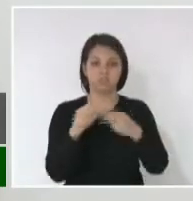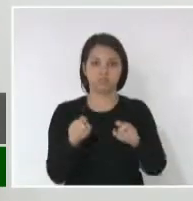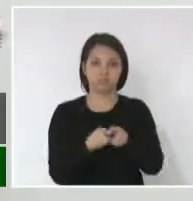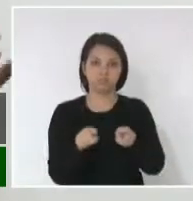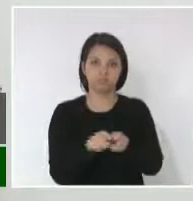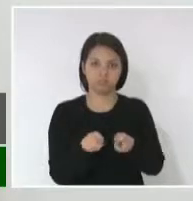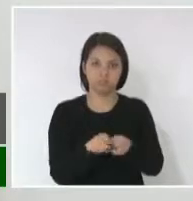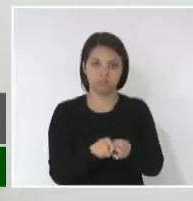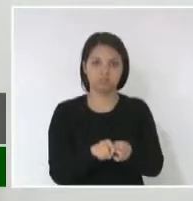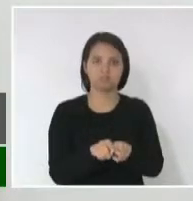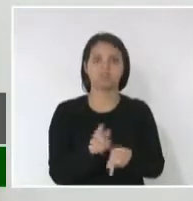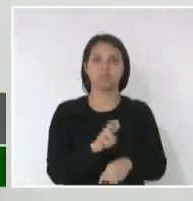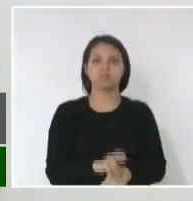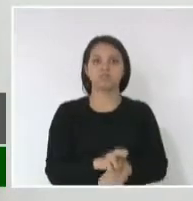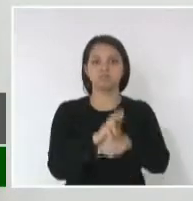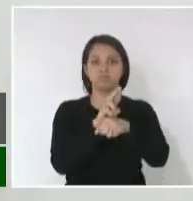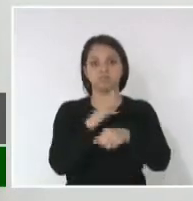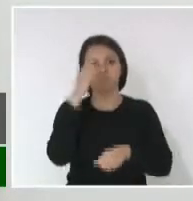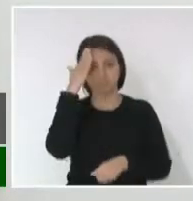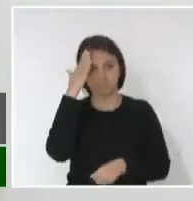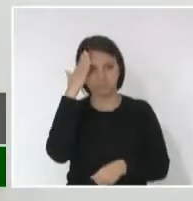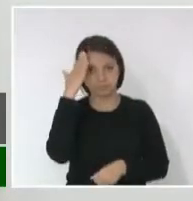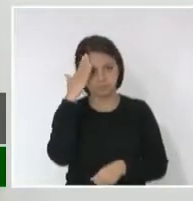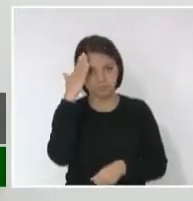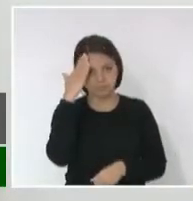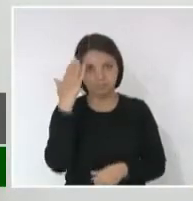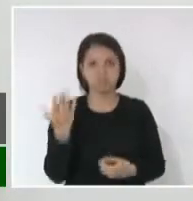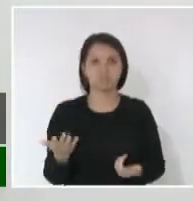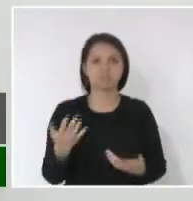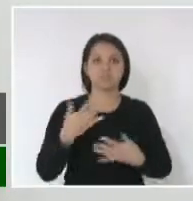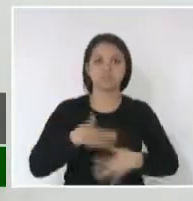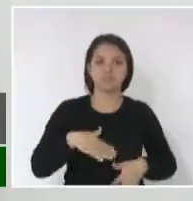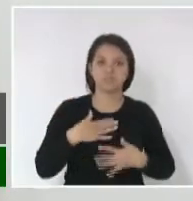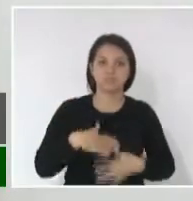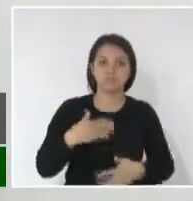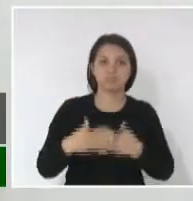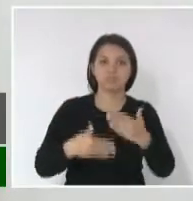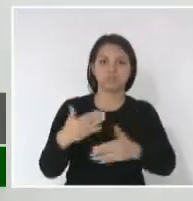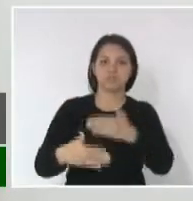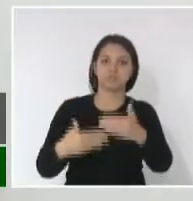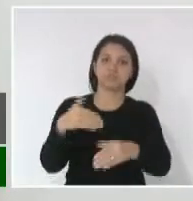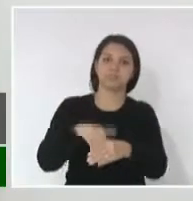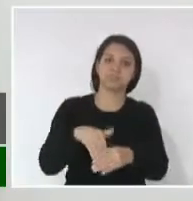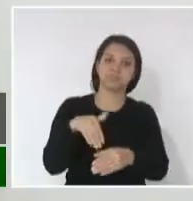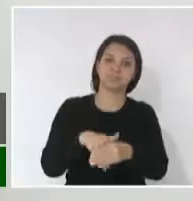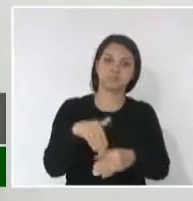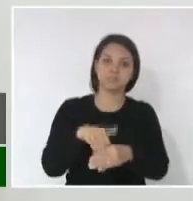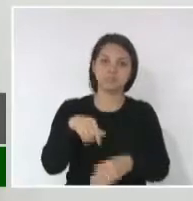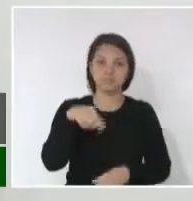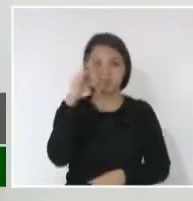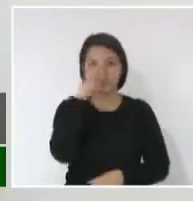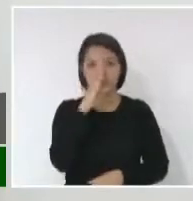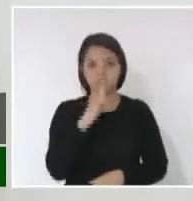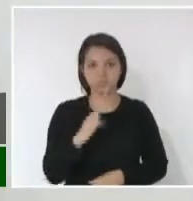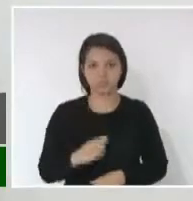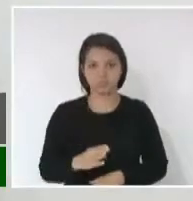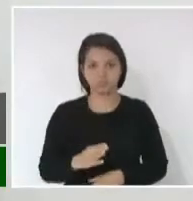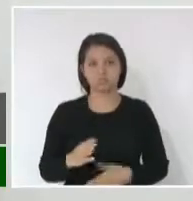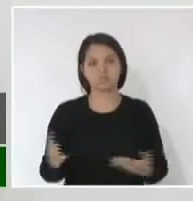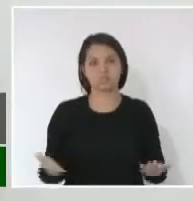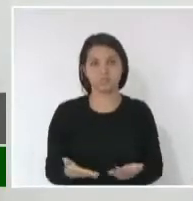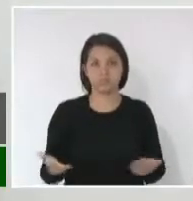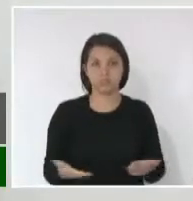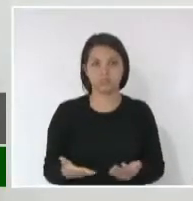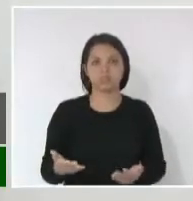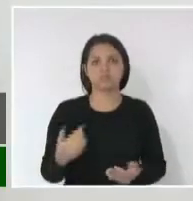saber a questão da tranquilidade do processo eleitoral no Brasil, e agora, mais uma vez,